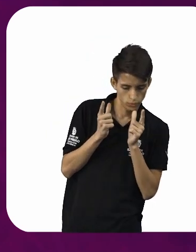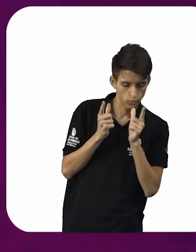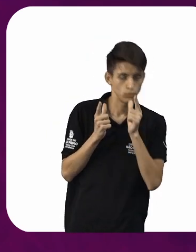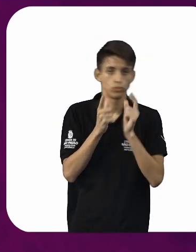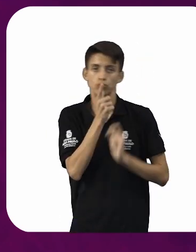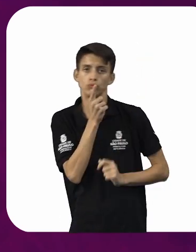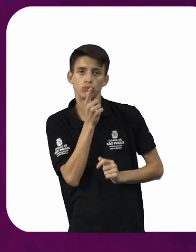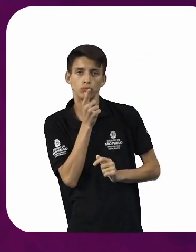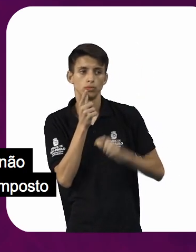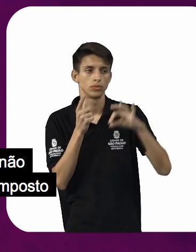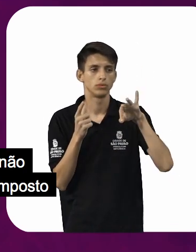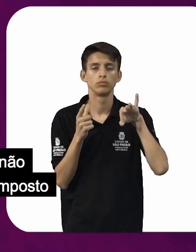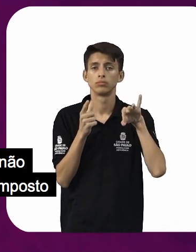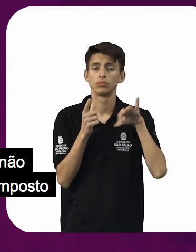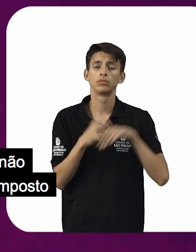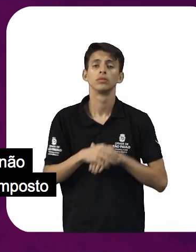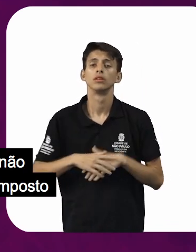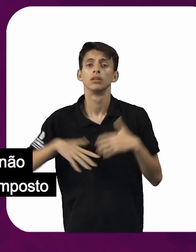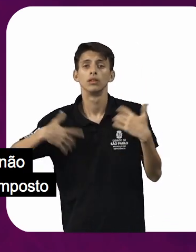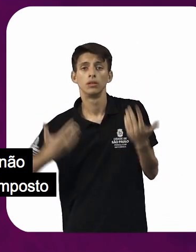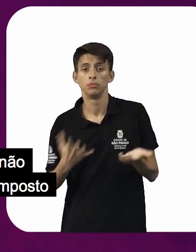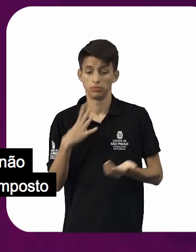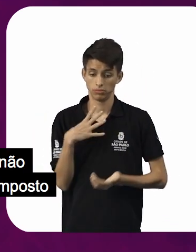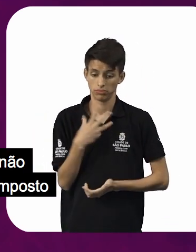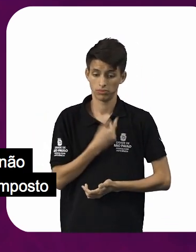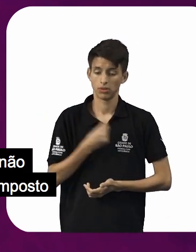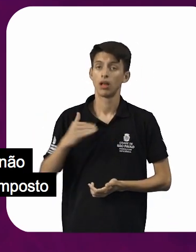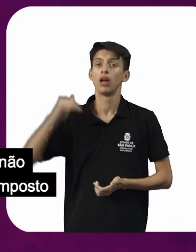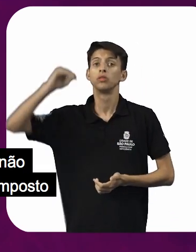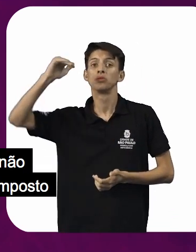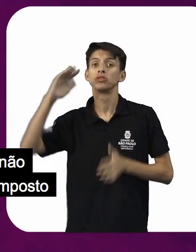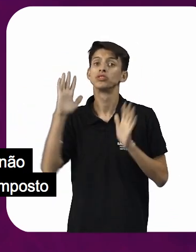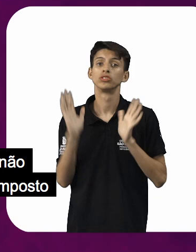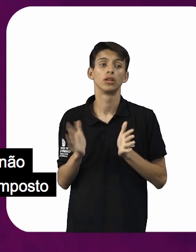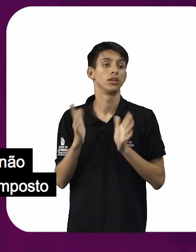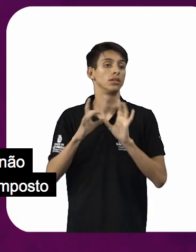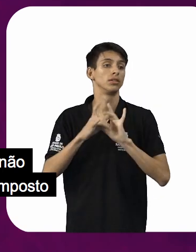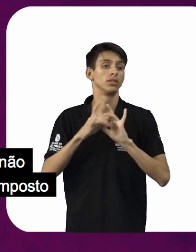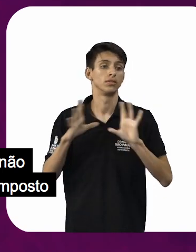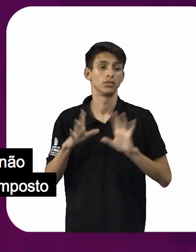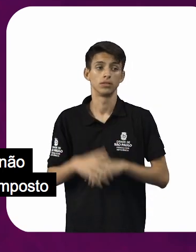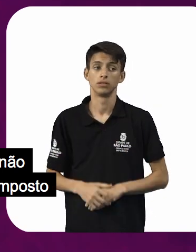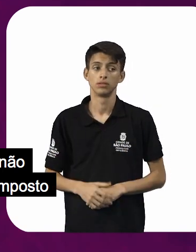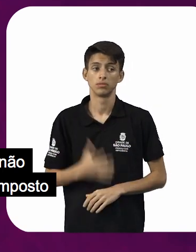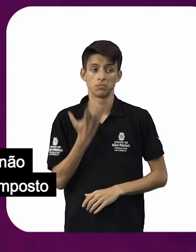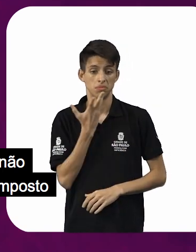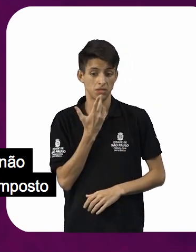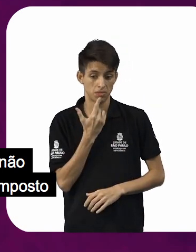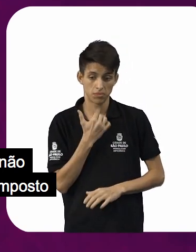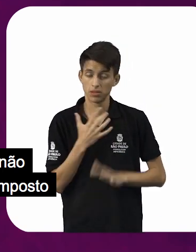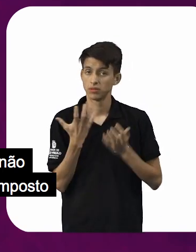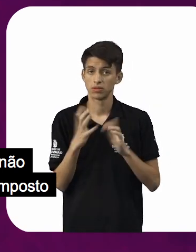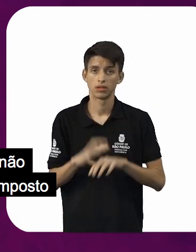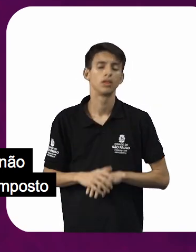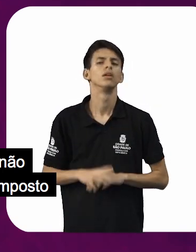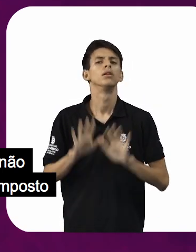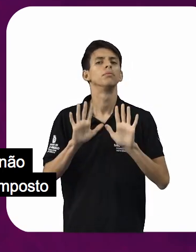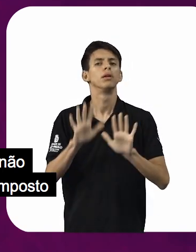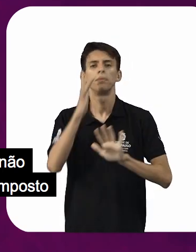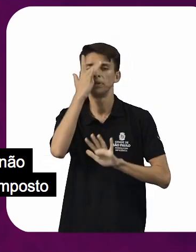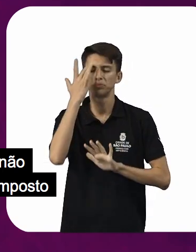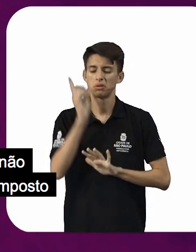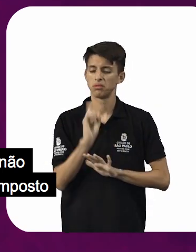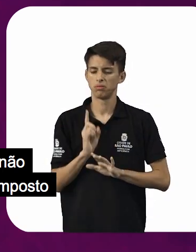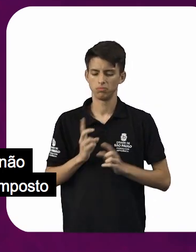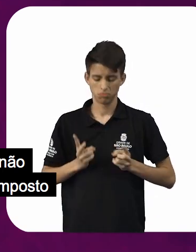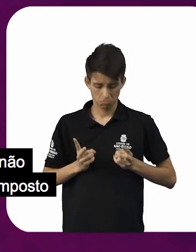intersexo não é uma pessoa transadulta? Porque a pessoa transadulta faz porque ela quer. Autonomia de vontade. O bebê não quer nada. Mas, então, a pessoa que não se identifica